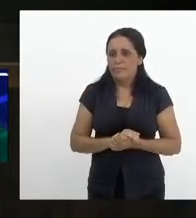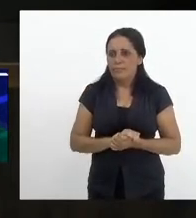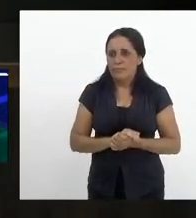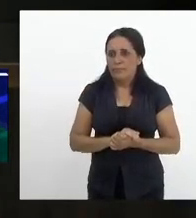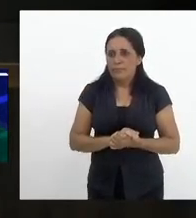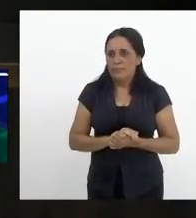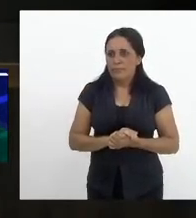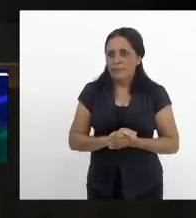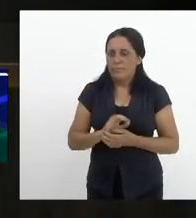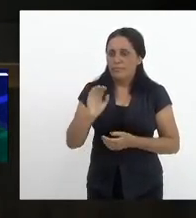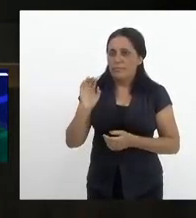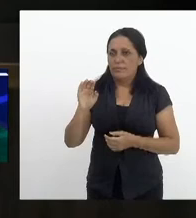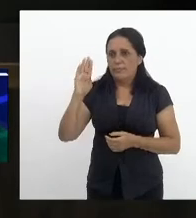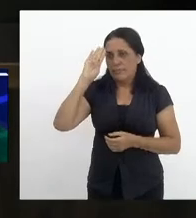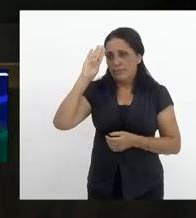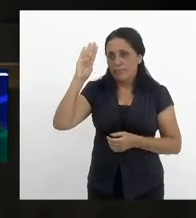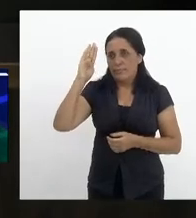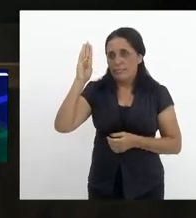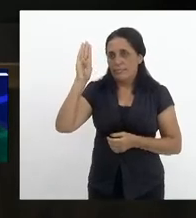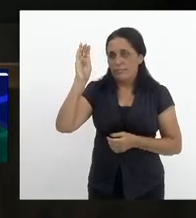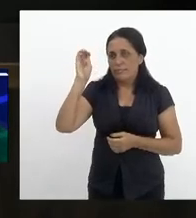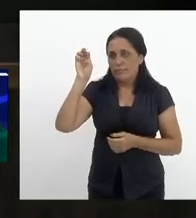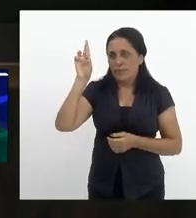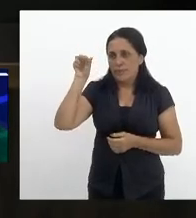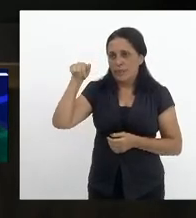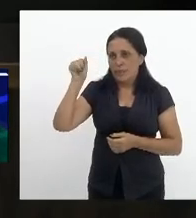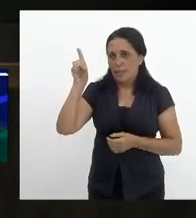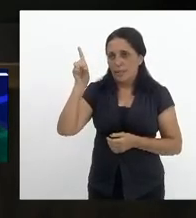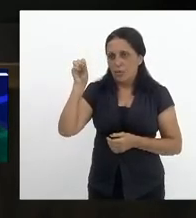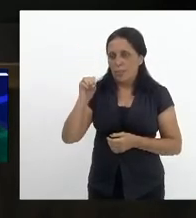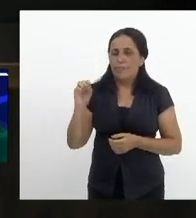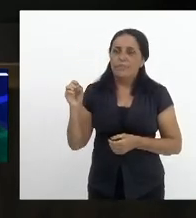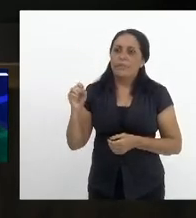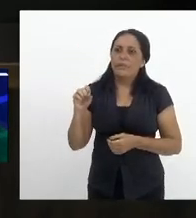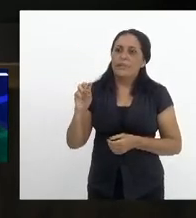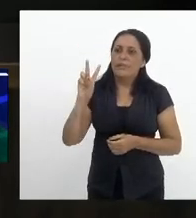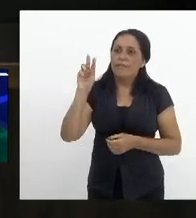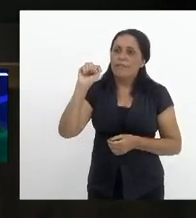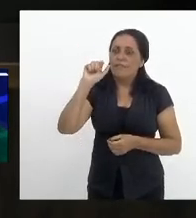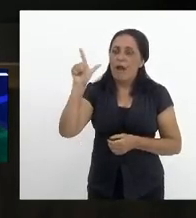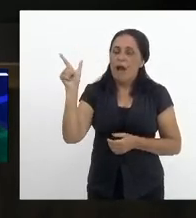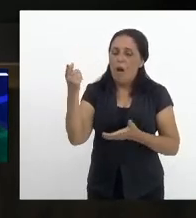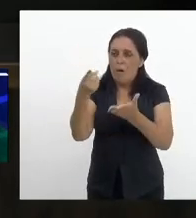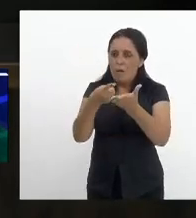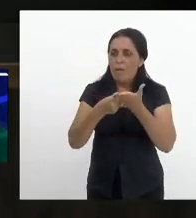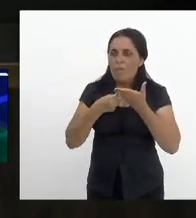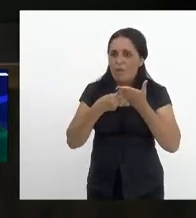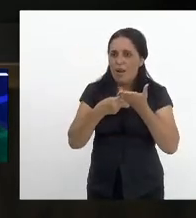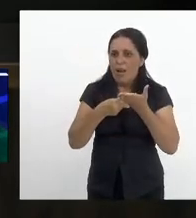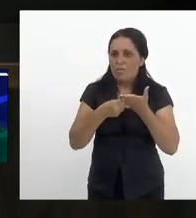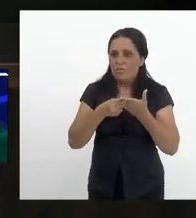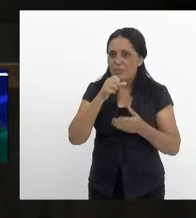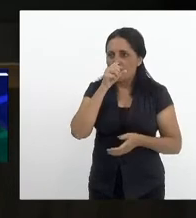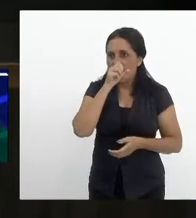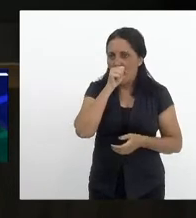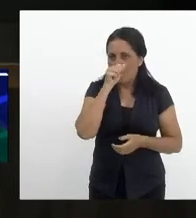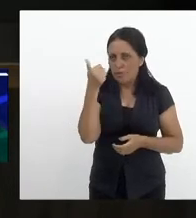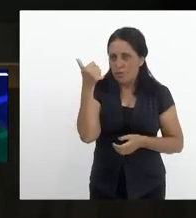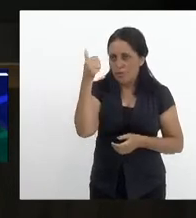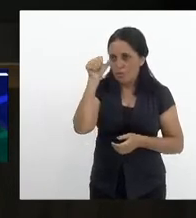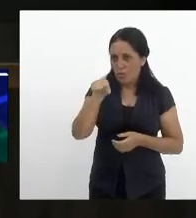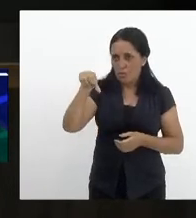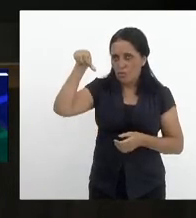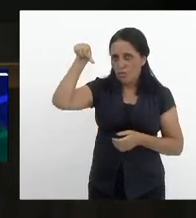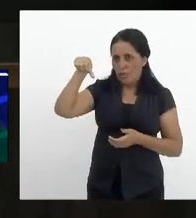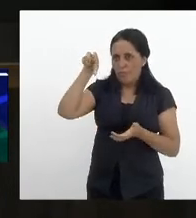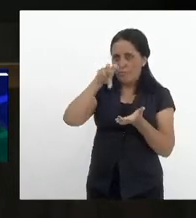Subtenente Bernardo e meu ponto esquerda, Val. Está convocado, hein, Val? Sábado, dia 18, às